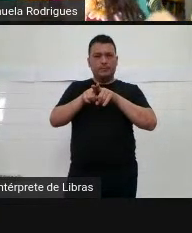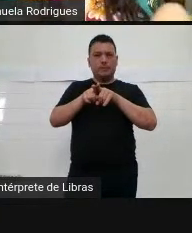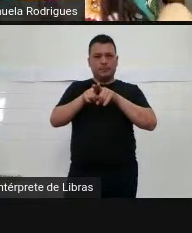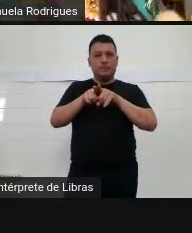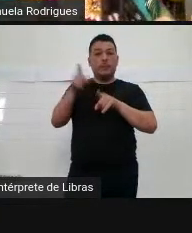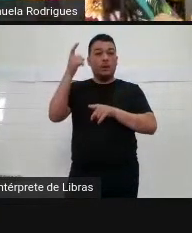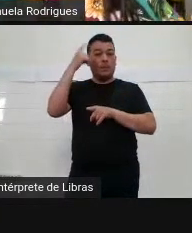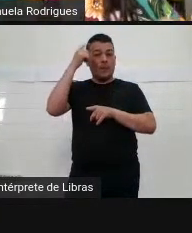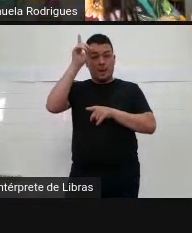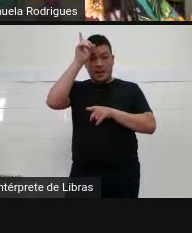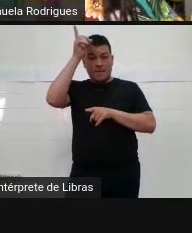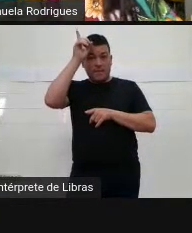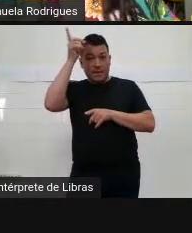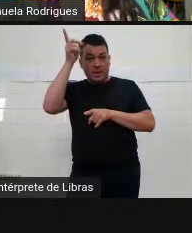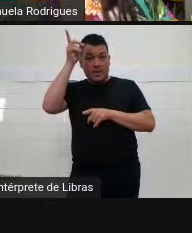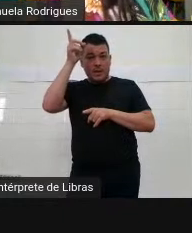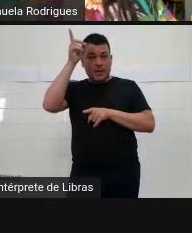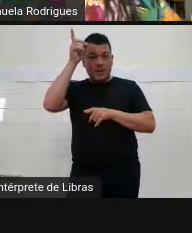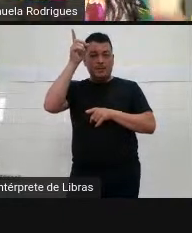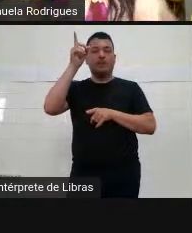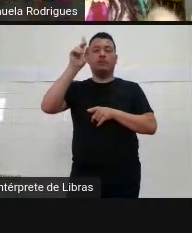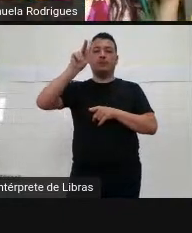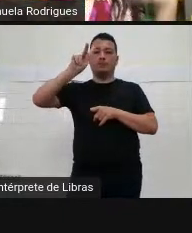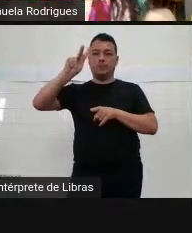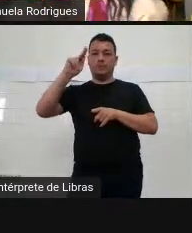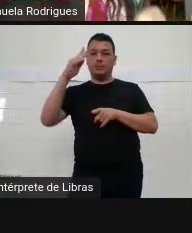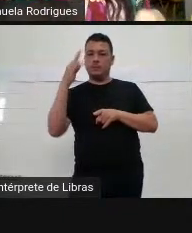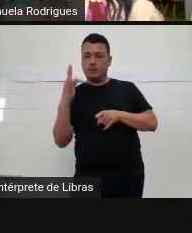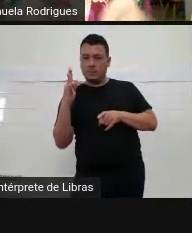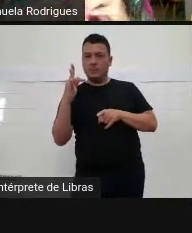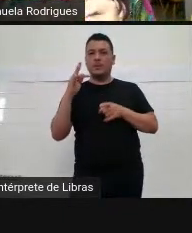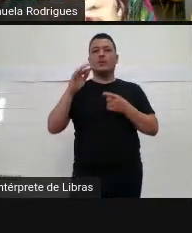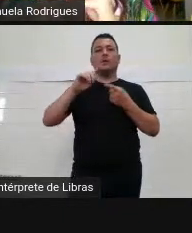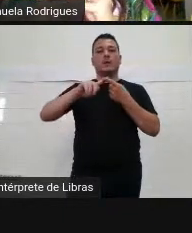inventar a heterossexualidade, que vai